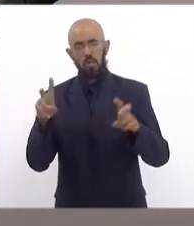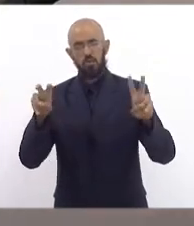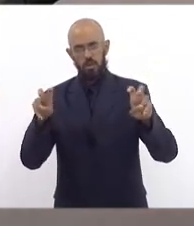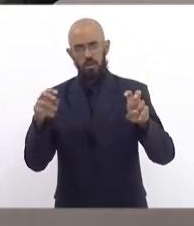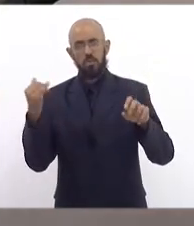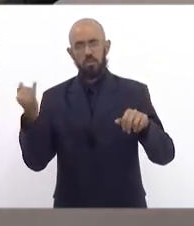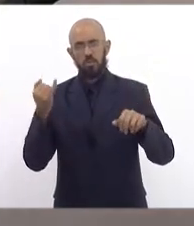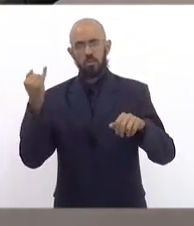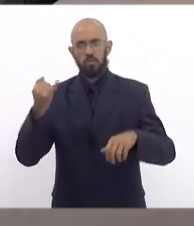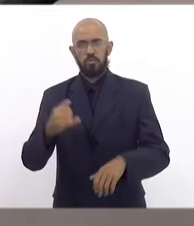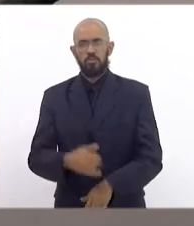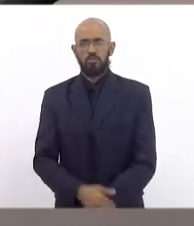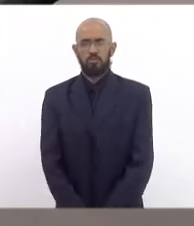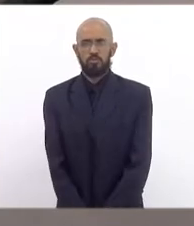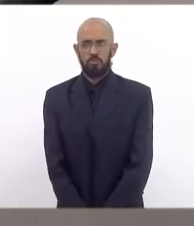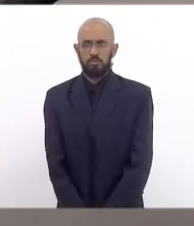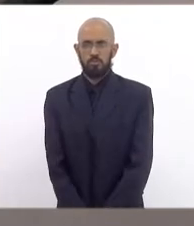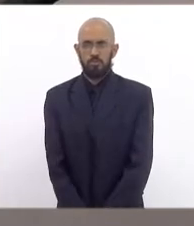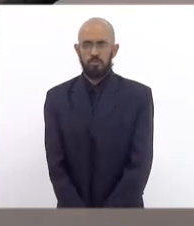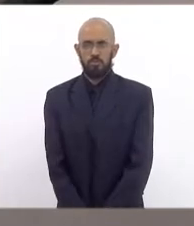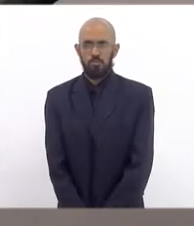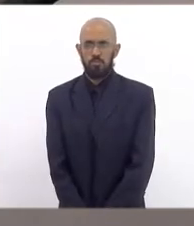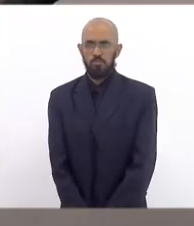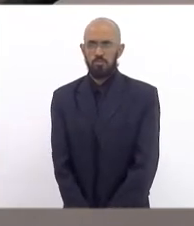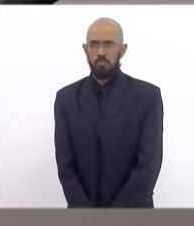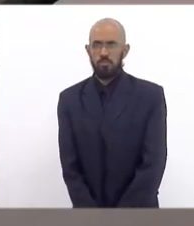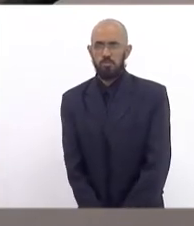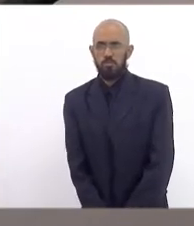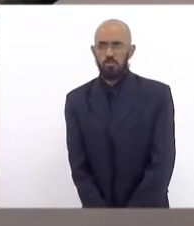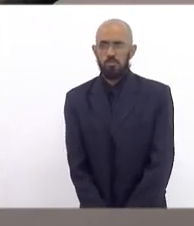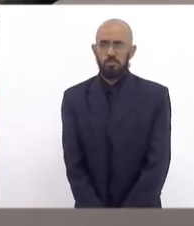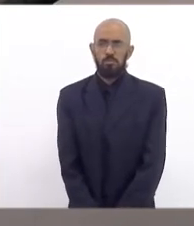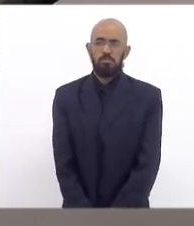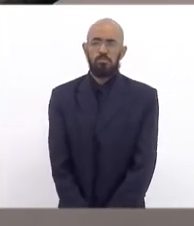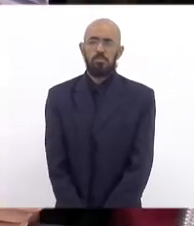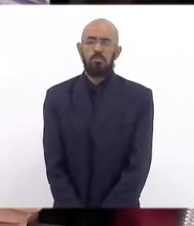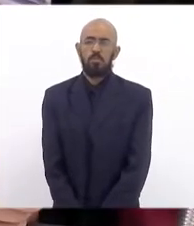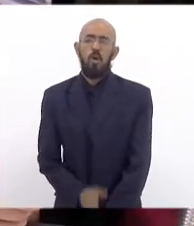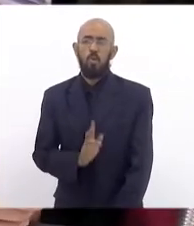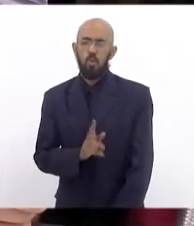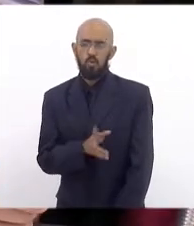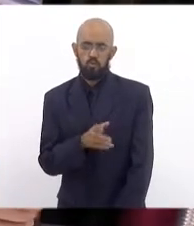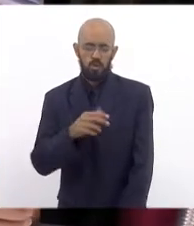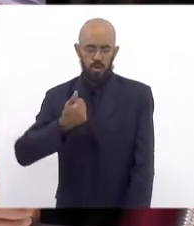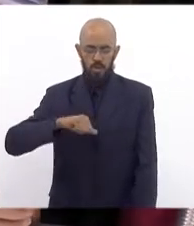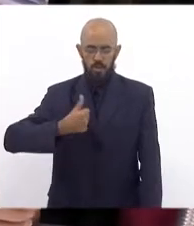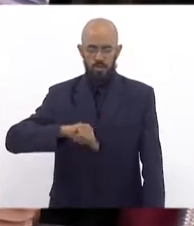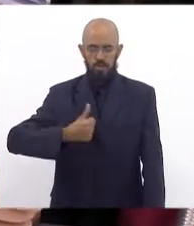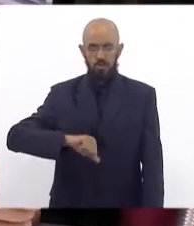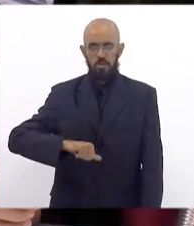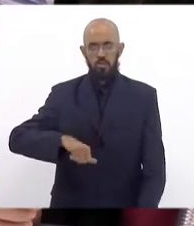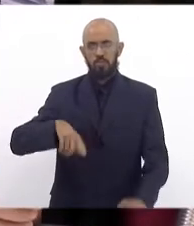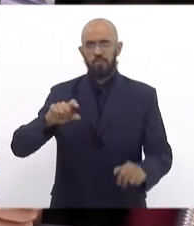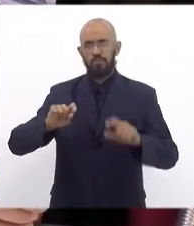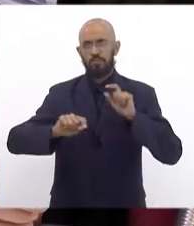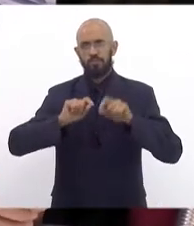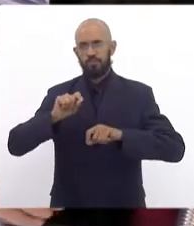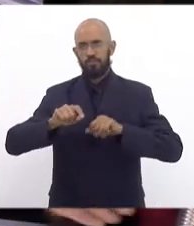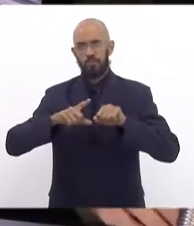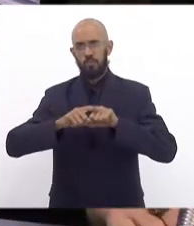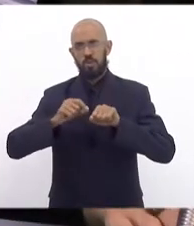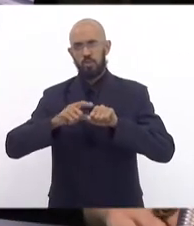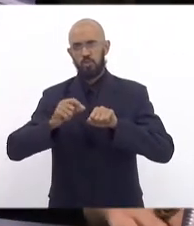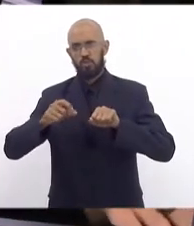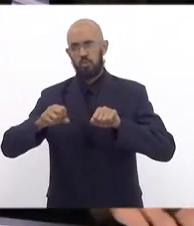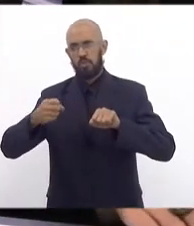relevante por favor e é isso Seguindo aqui na nossa análise sobre principalmente o artigo 8º eu acho que é onde ele traz a maior alteração